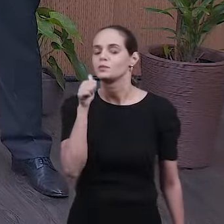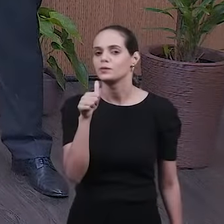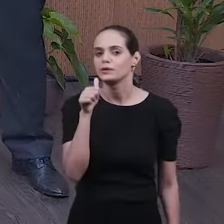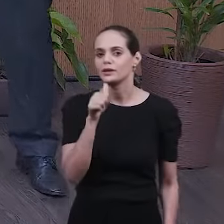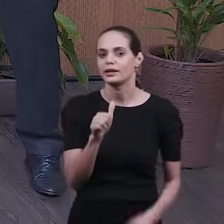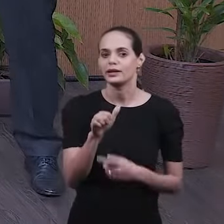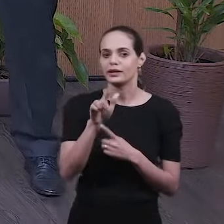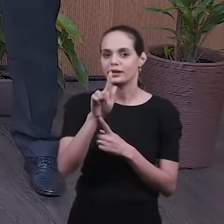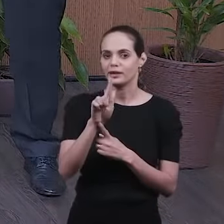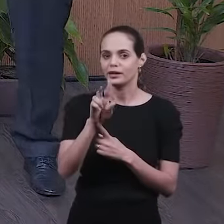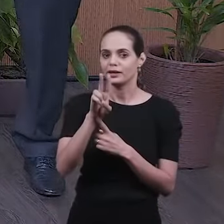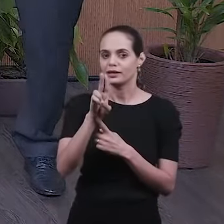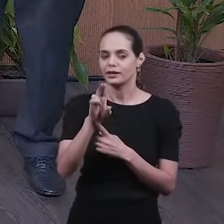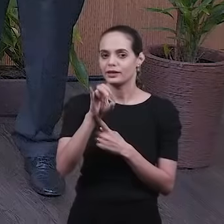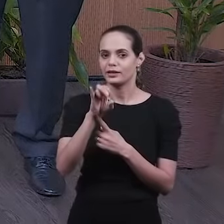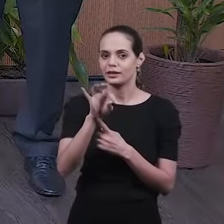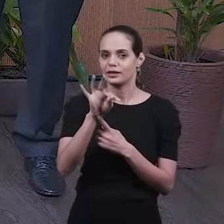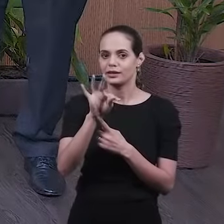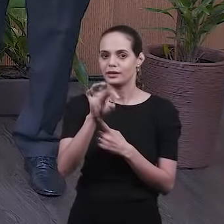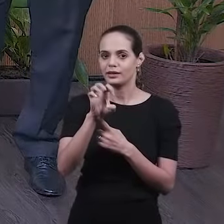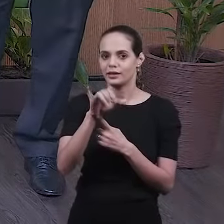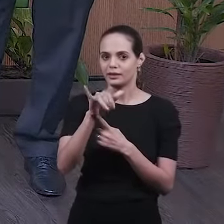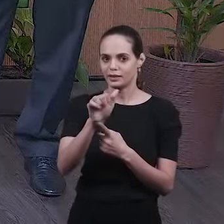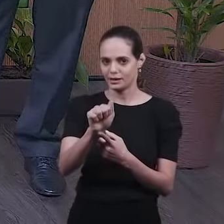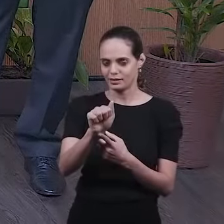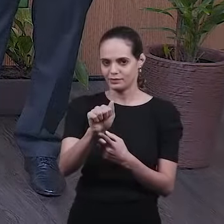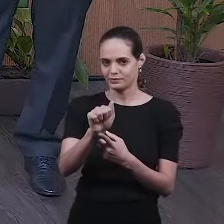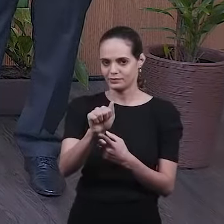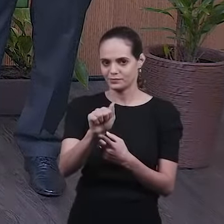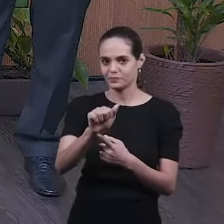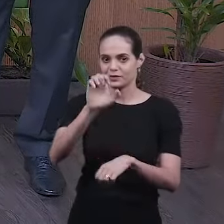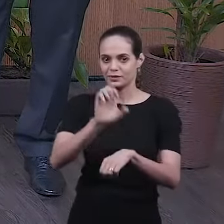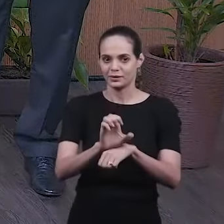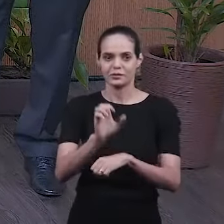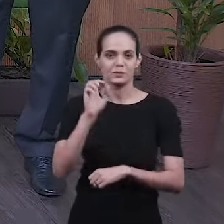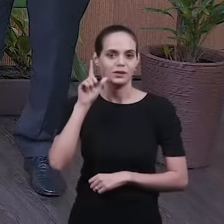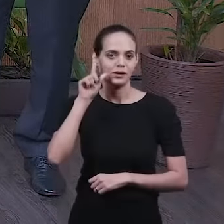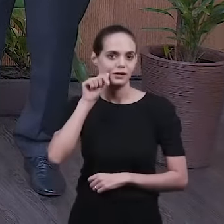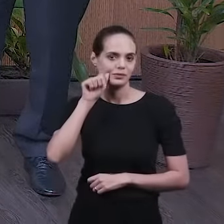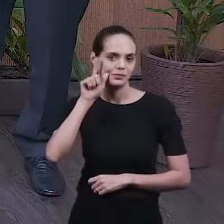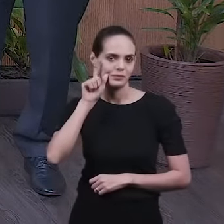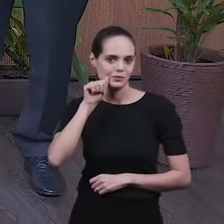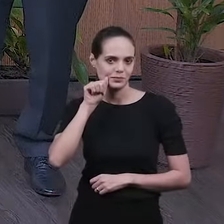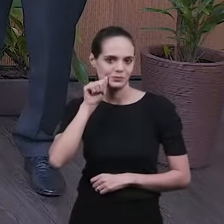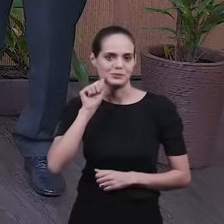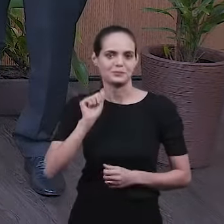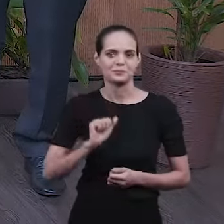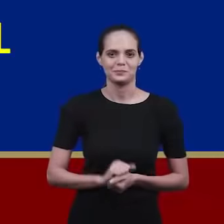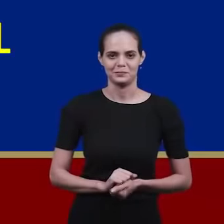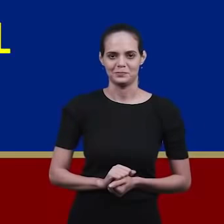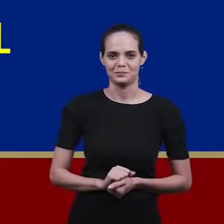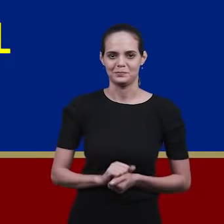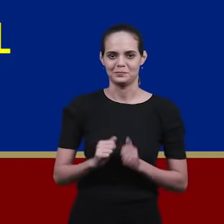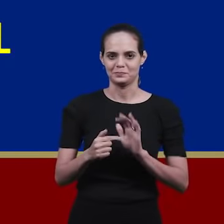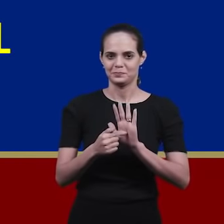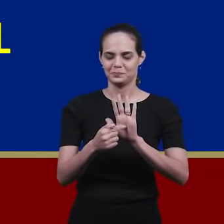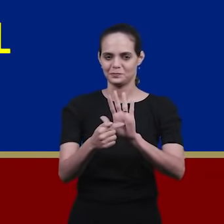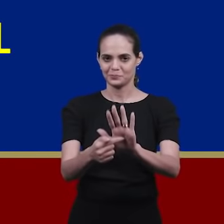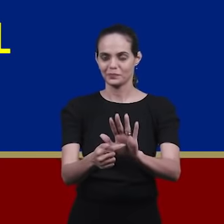Rocha, lá de Alagoas, cidade de União dos Palmares, que assim escreveu: